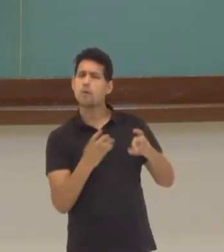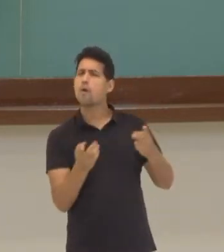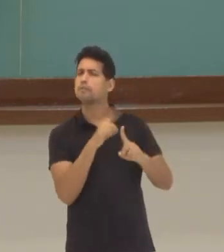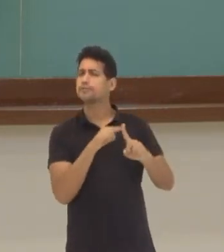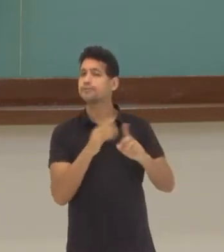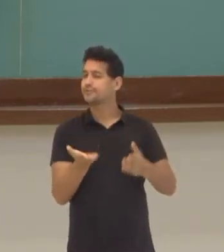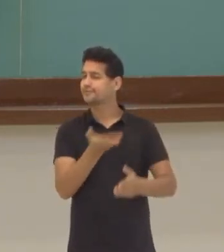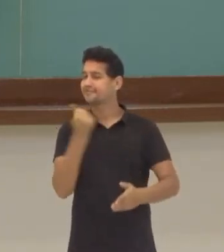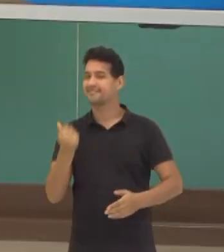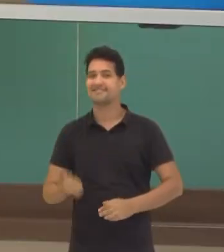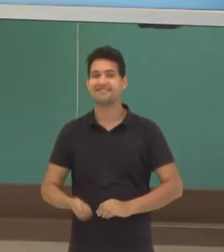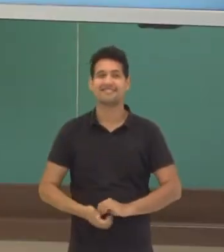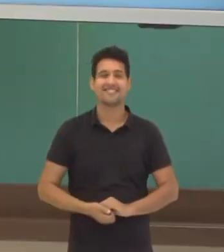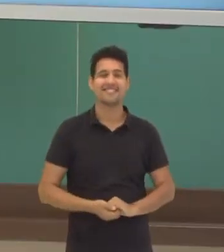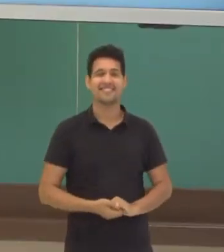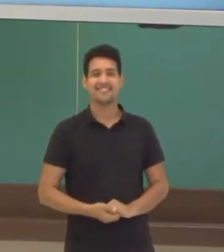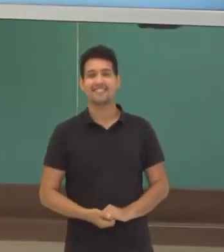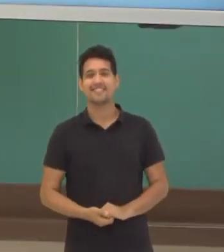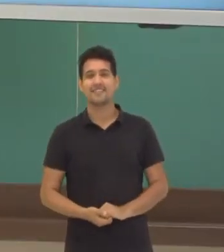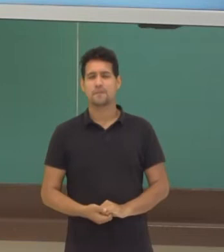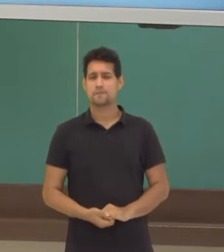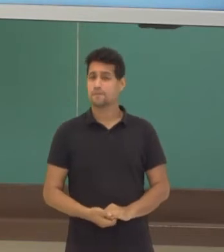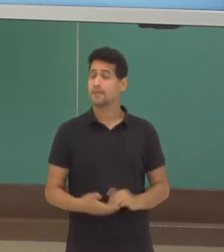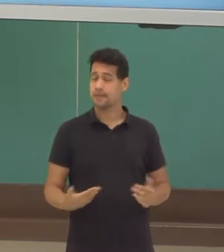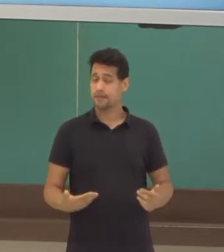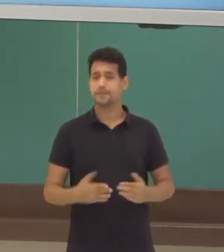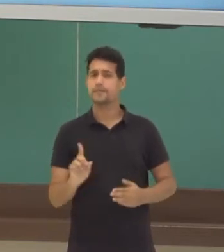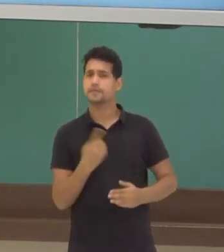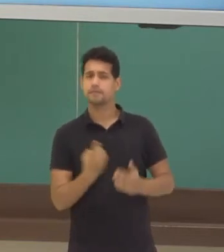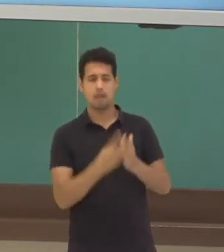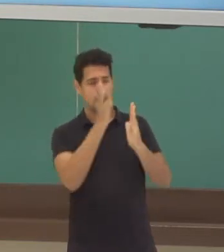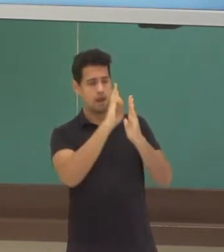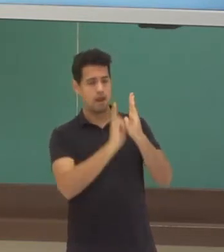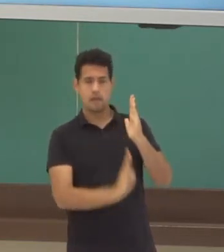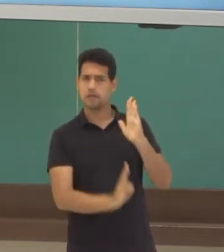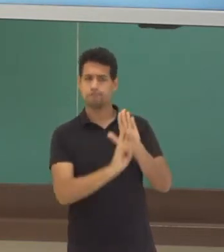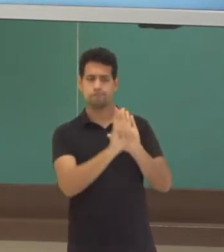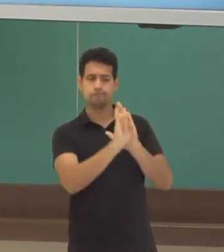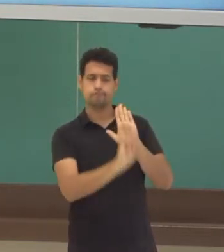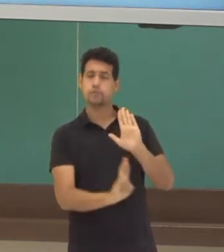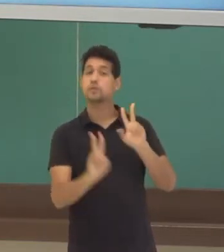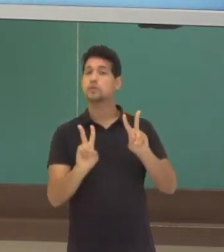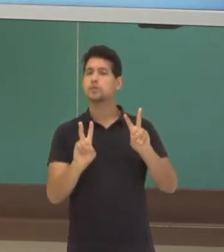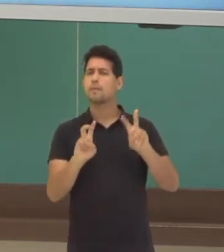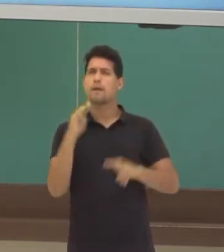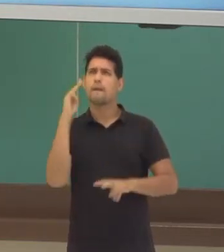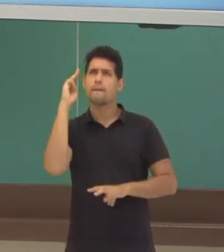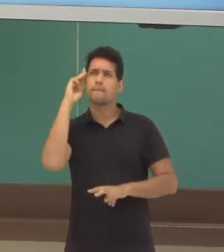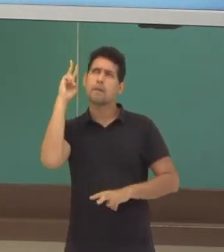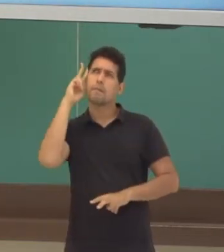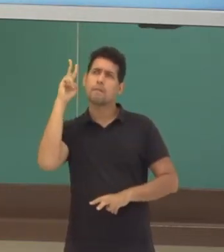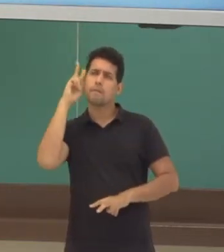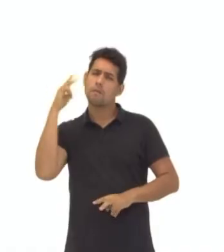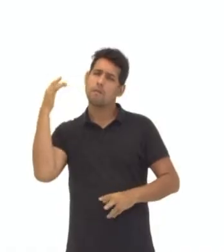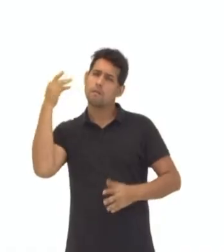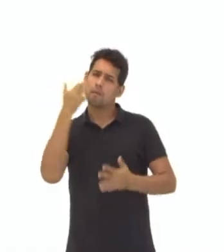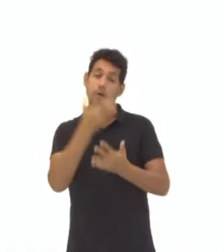Venha comigo. Então, nós faremos a leitura de um relato de memórias, certo? Vamos reconhecer